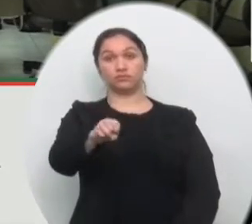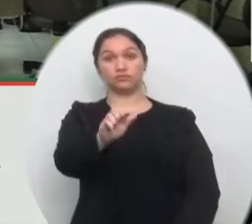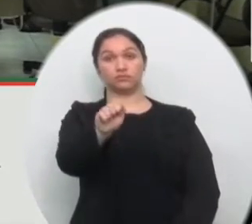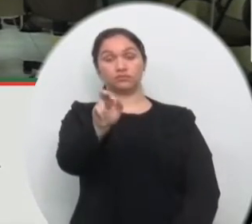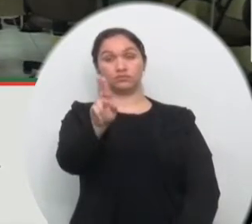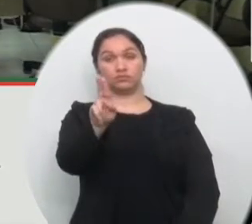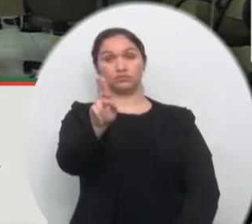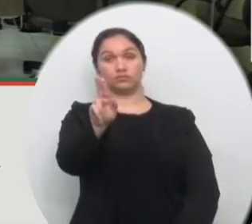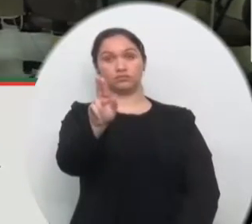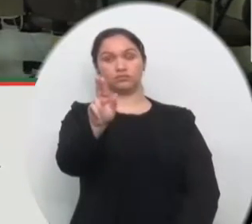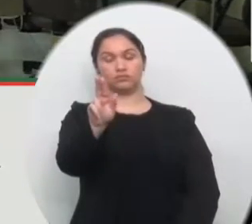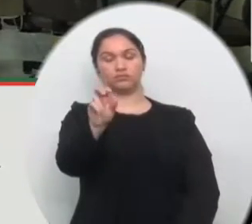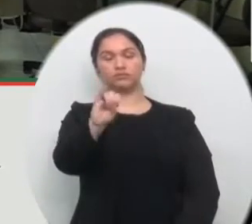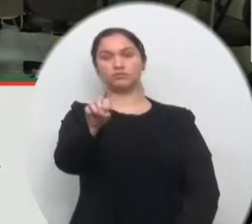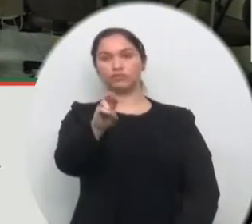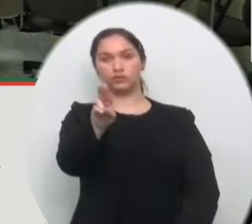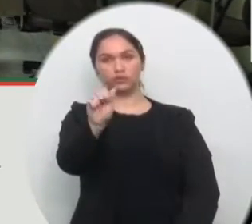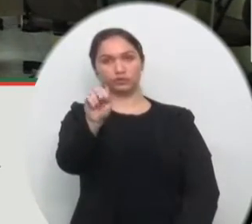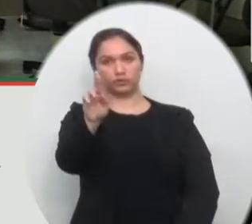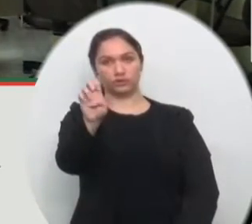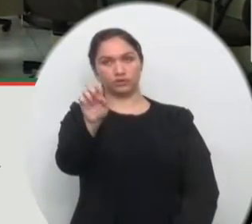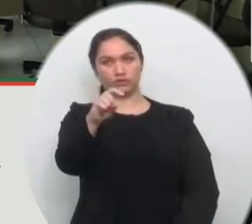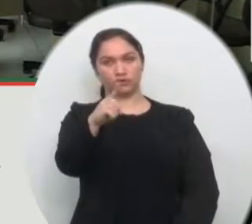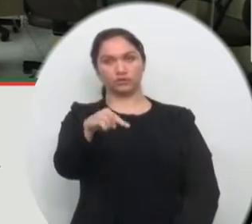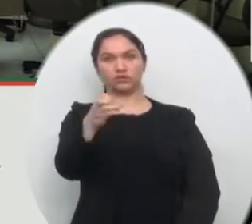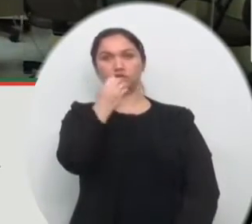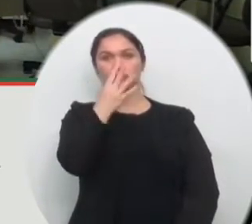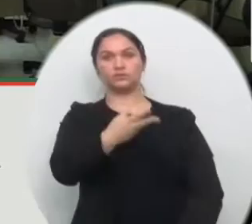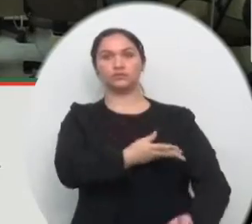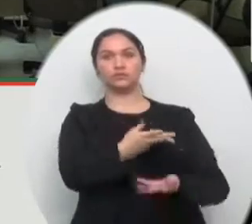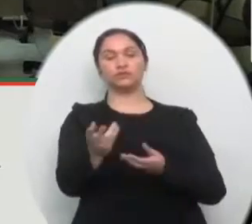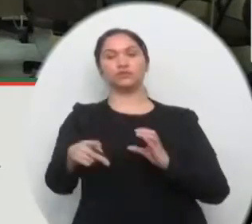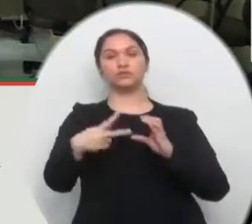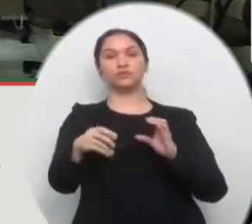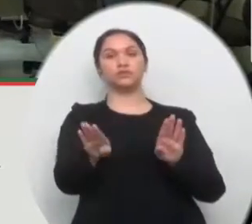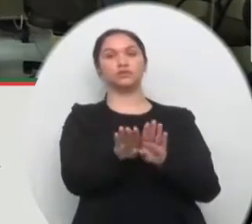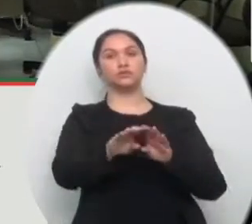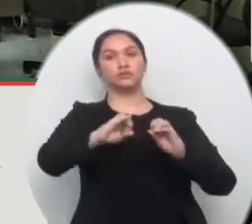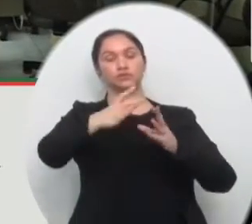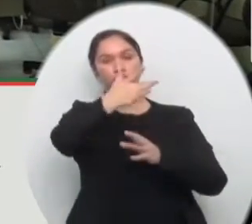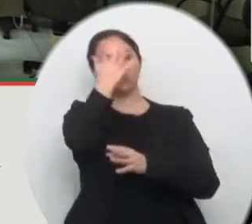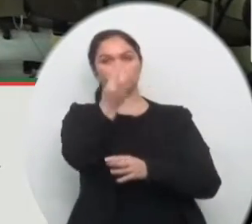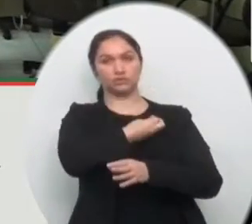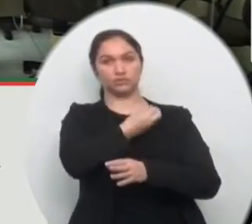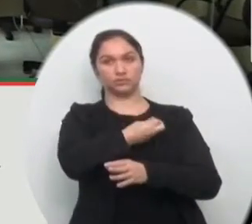bem-vindo a esta casa. Agradecer a todos os presentes, sejam bem-vindos.